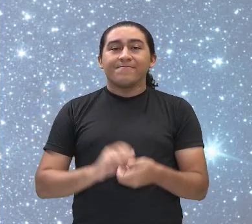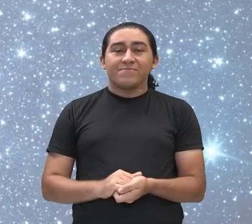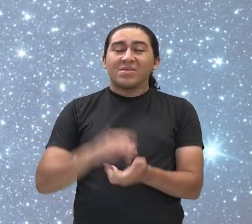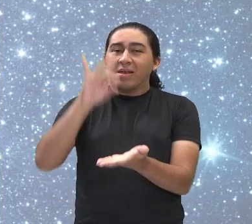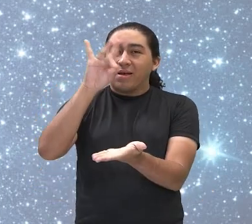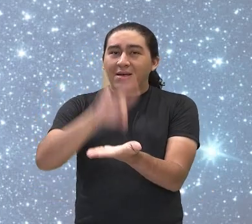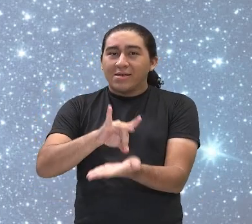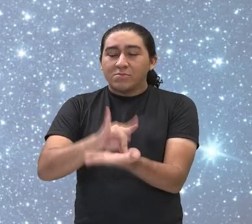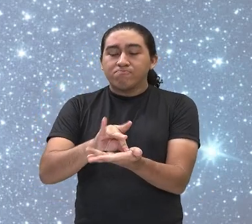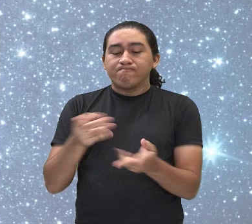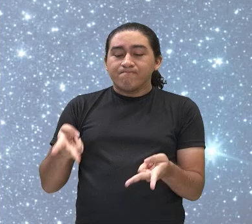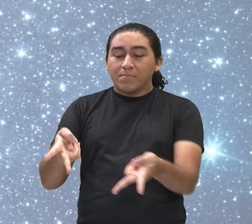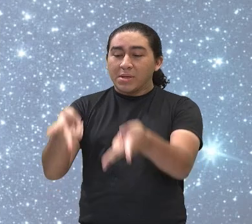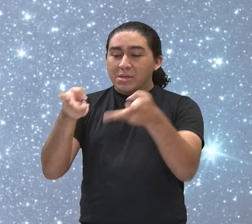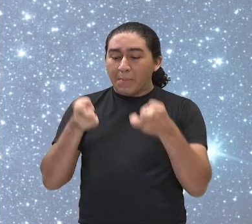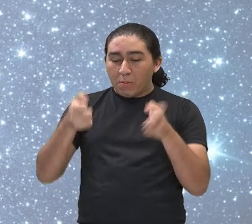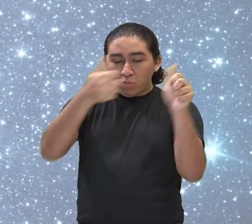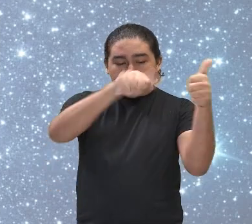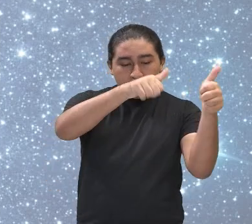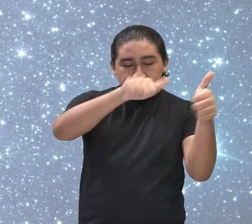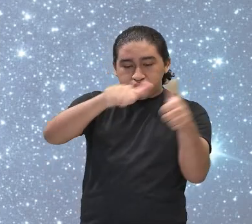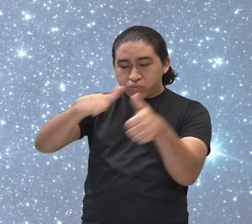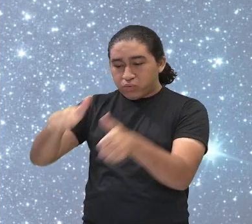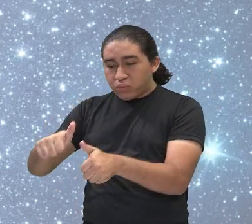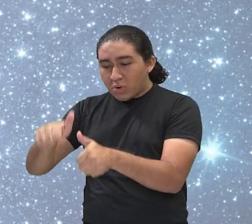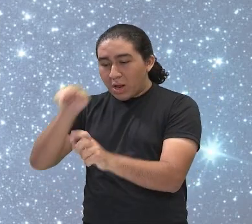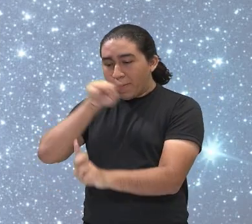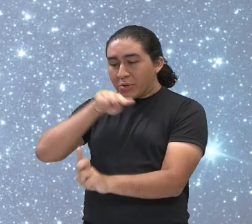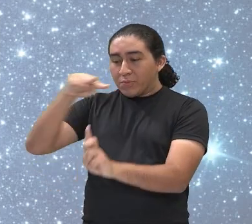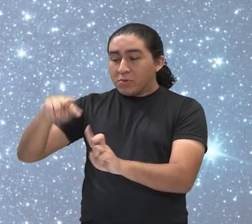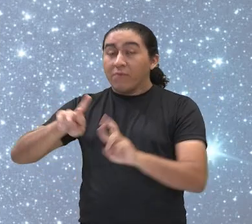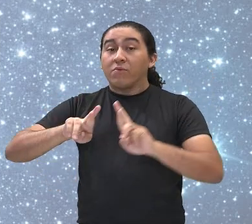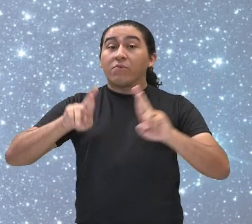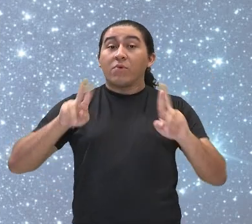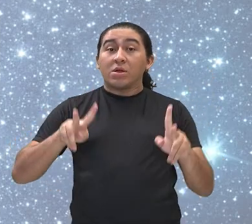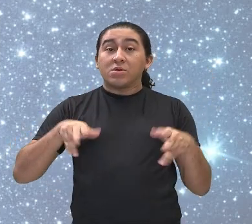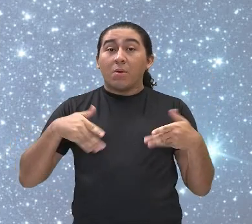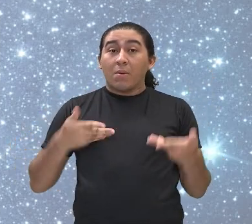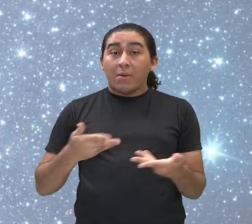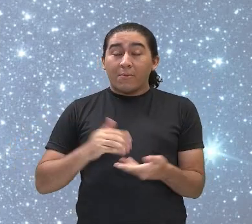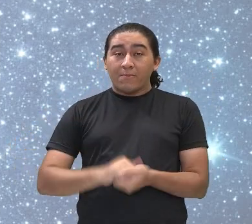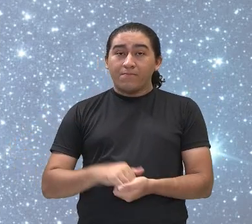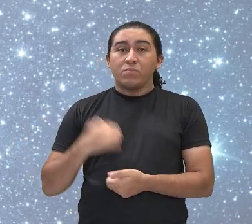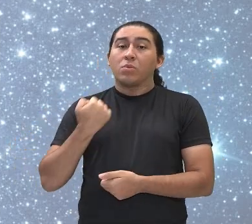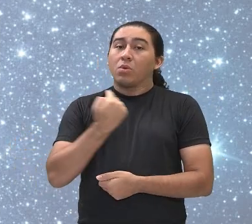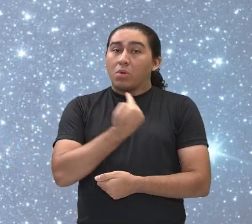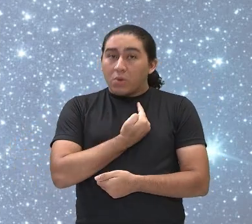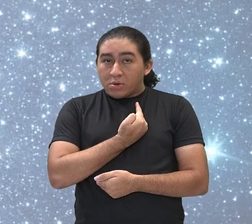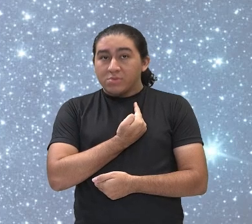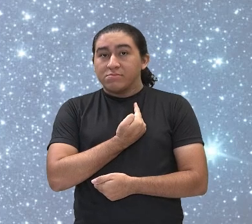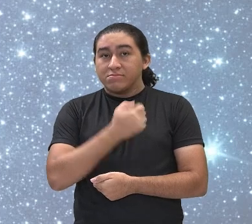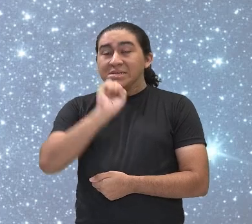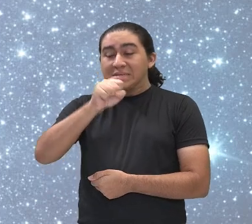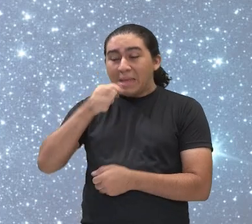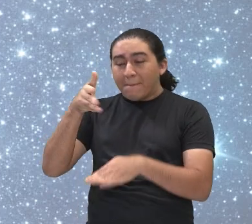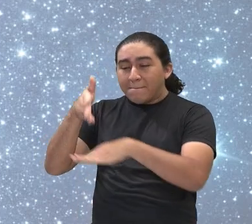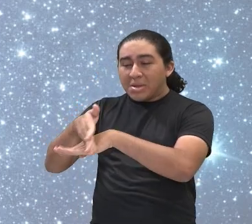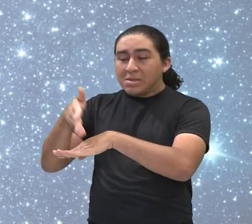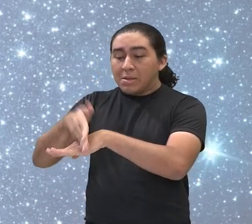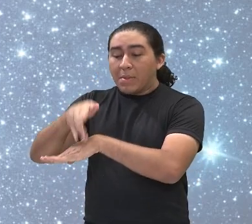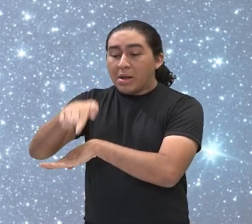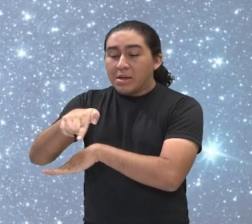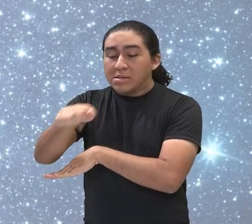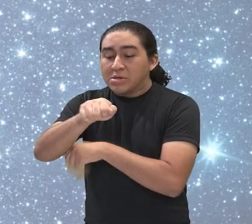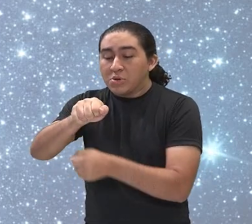Exatamente olhar com essa perspectiva de que nós somos parte, que não é